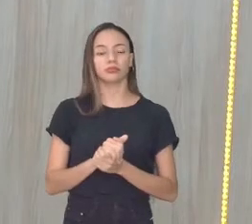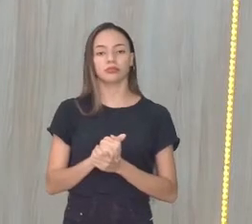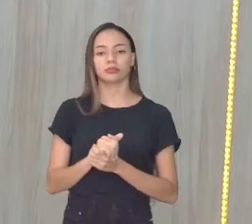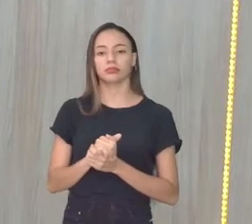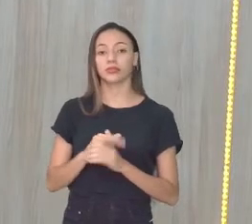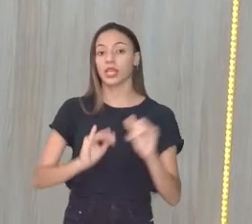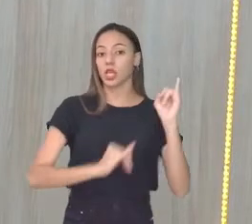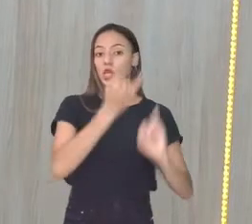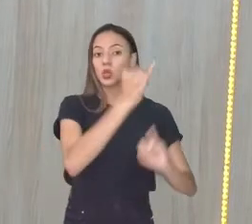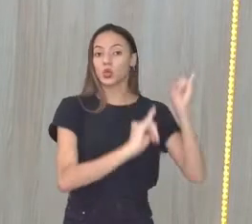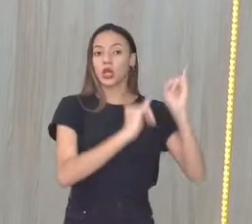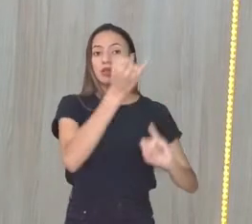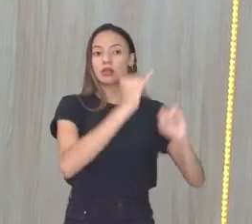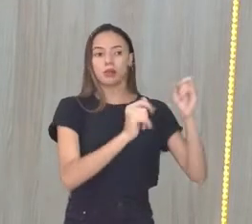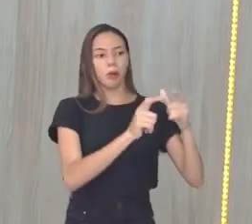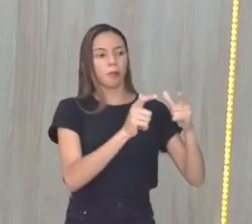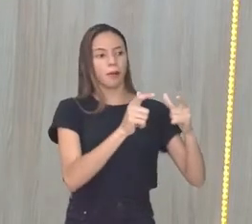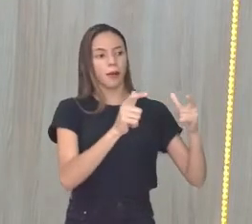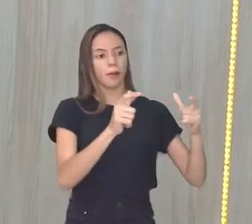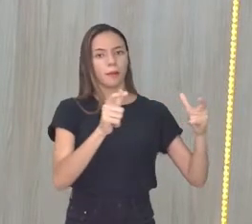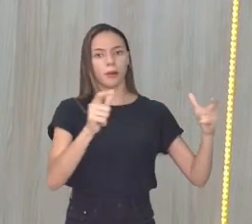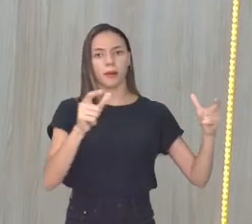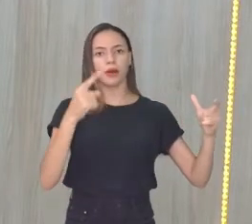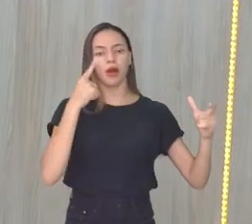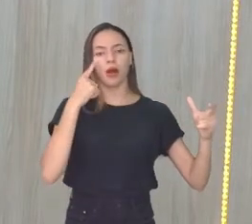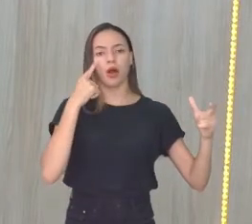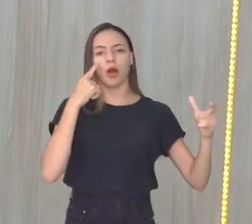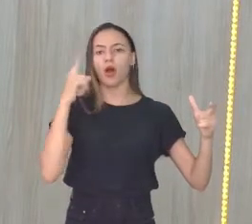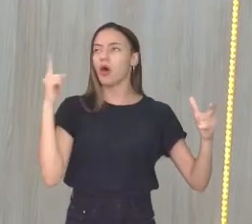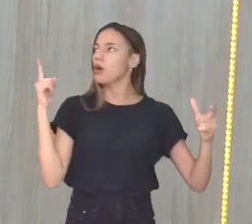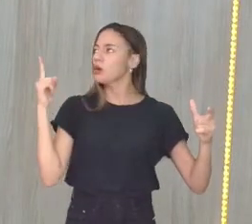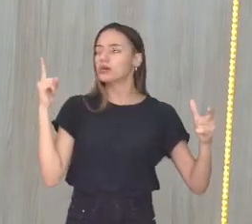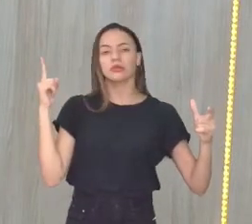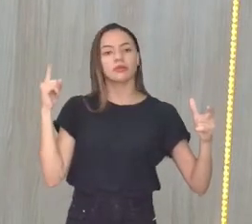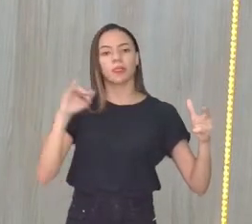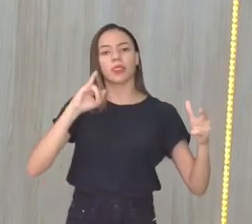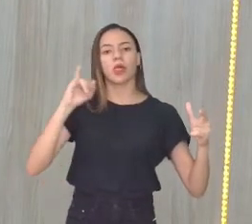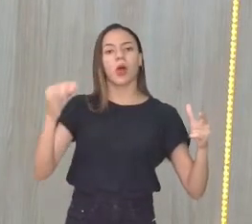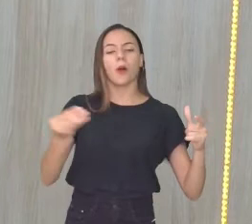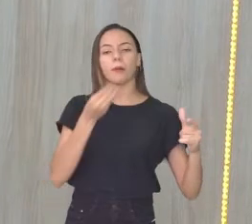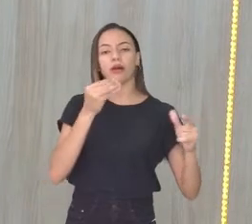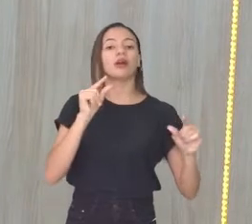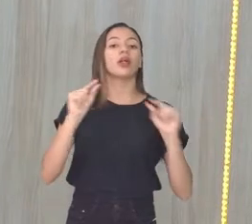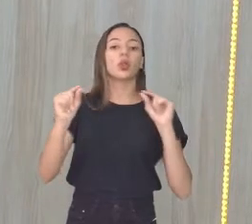industrialização no Brasil, ele proporcionou, olha, a inclusão, né, da